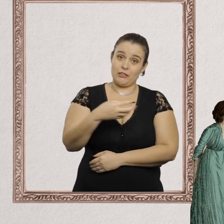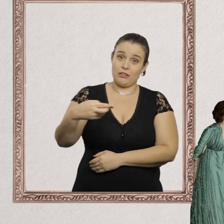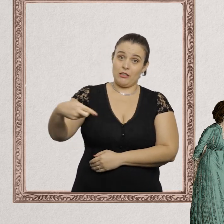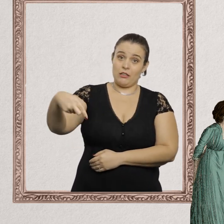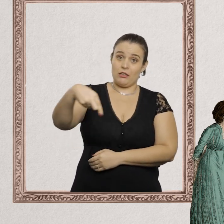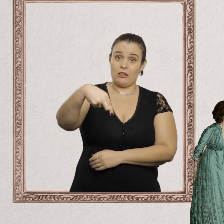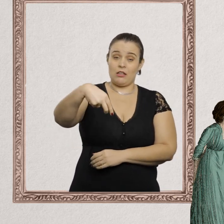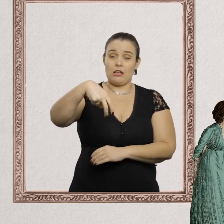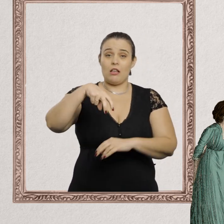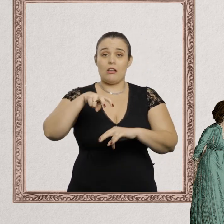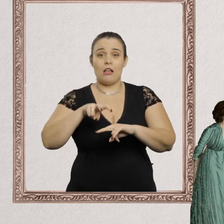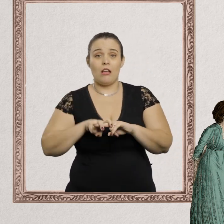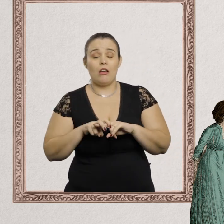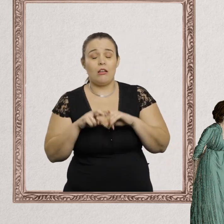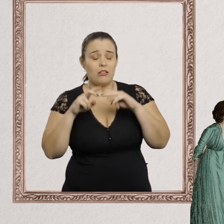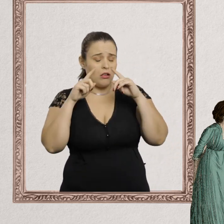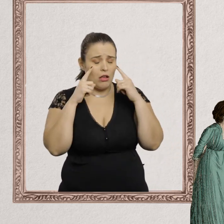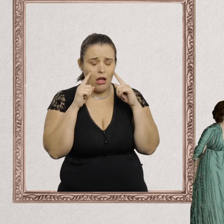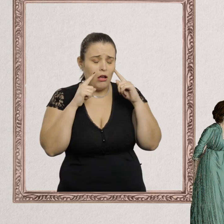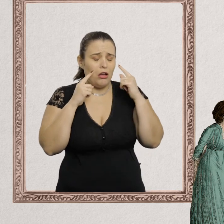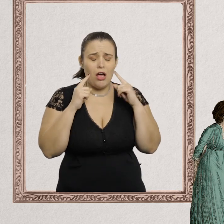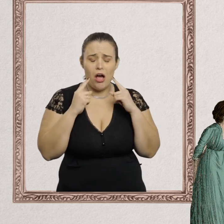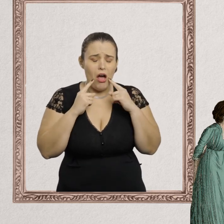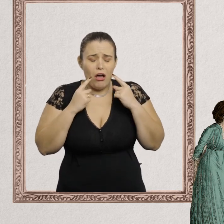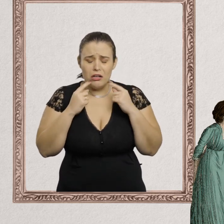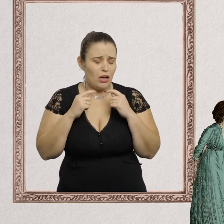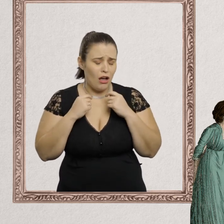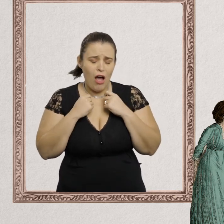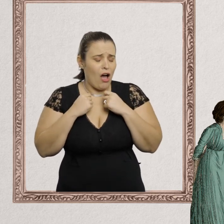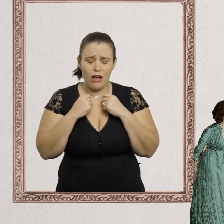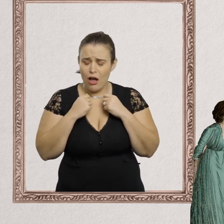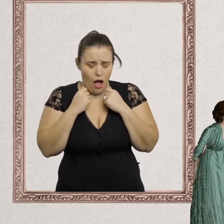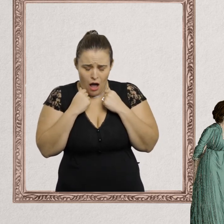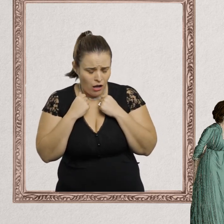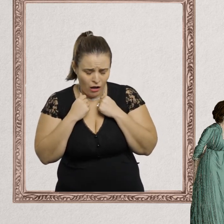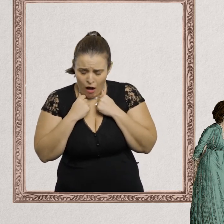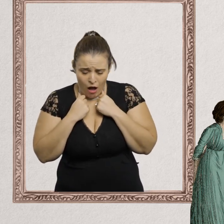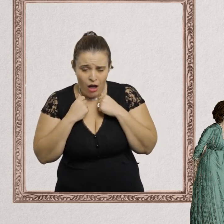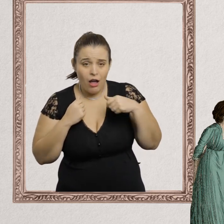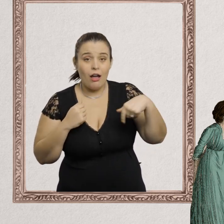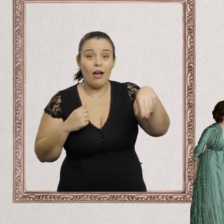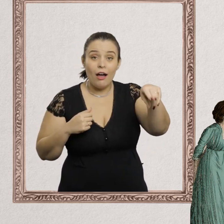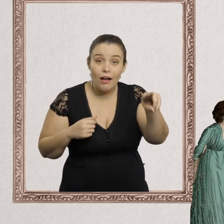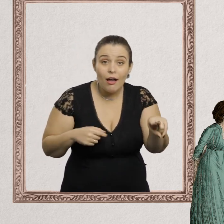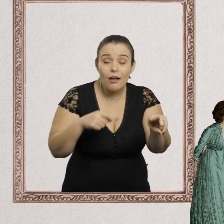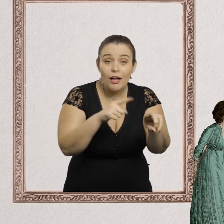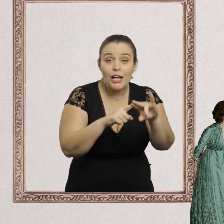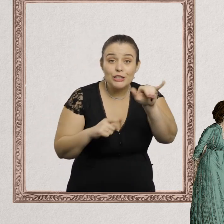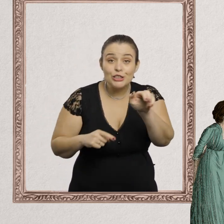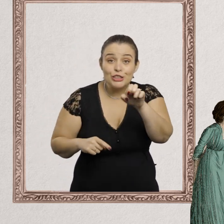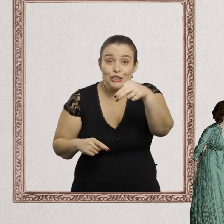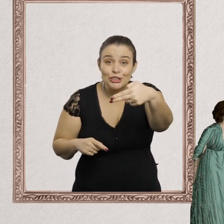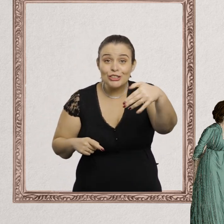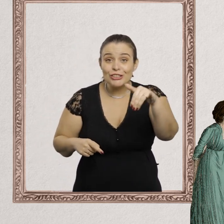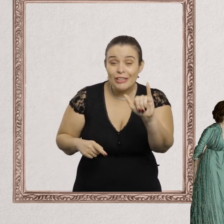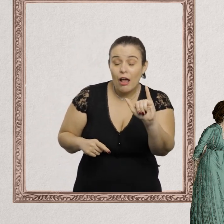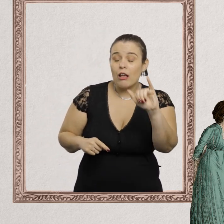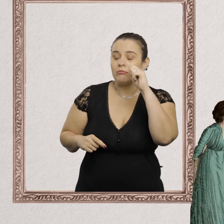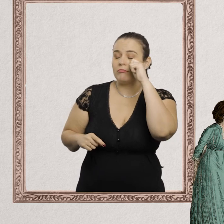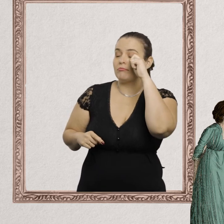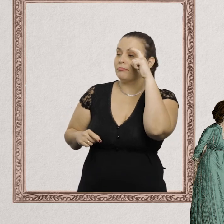filha. Peter sentou no chão e começou a soluçar. Os soluços de Peter acordaram